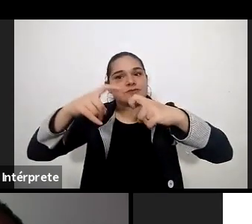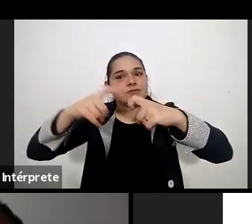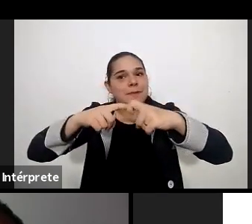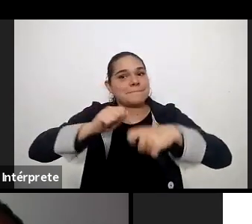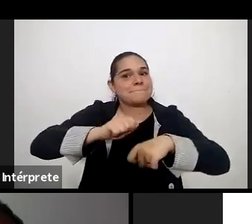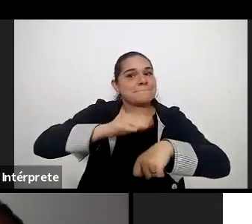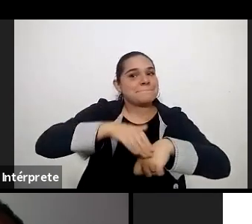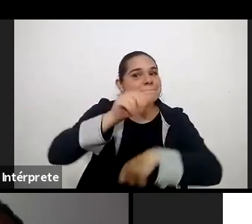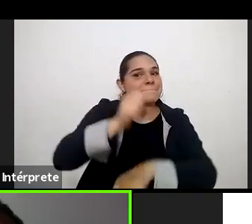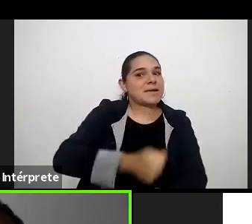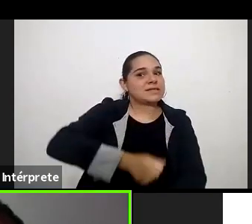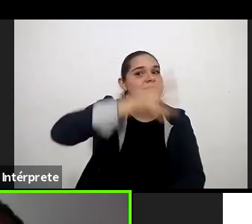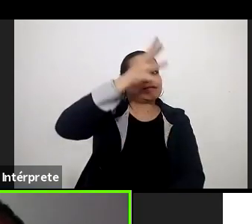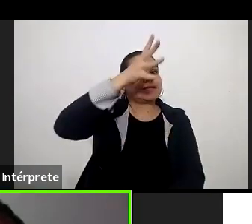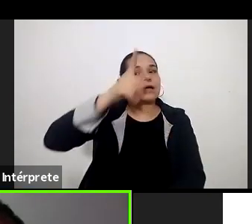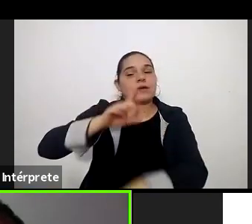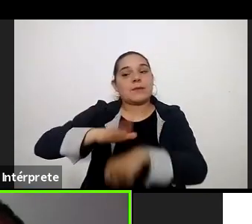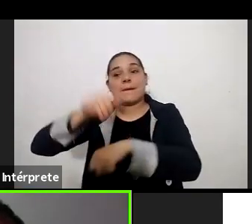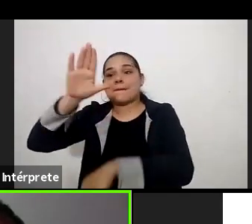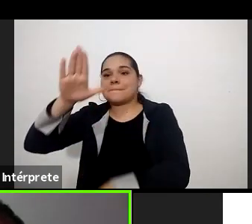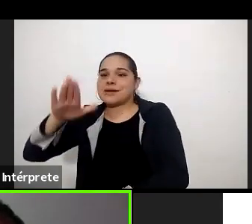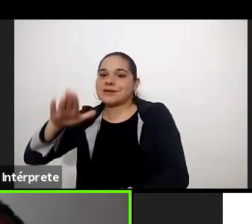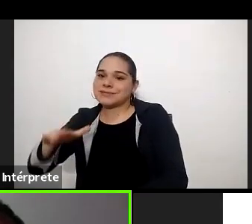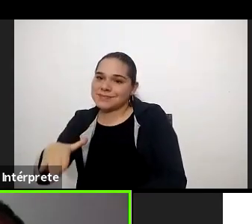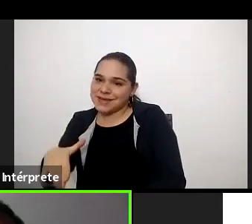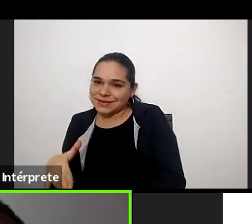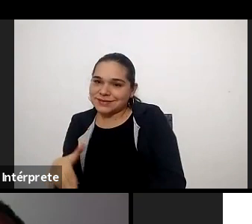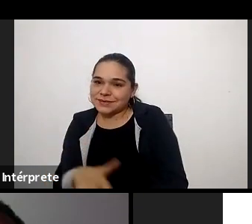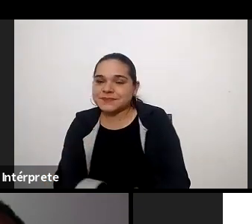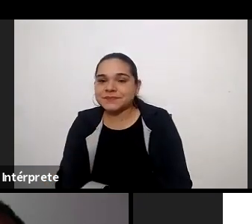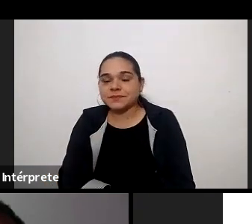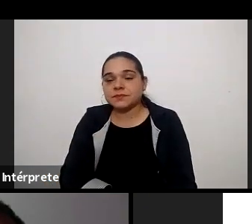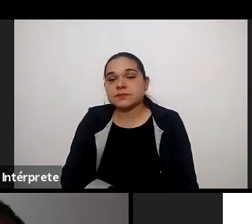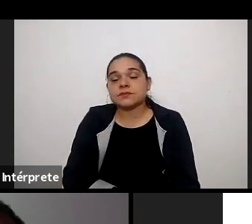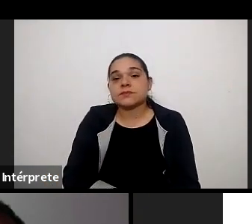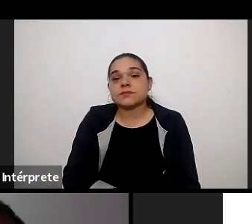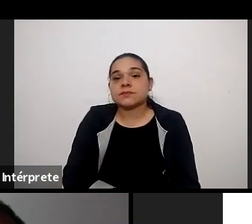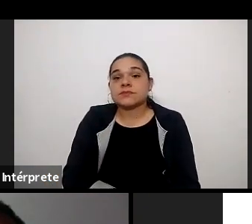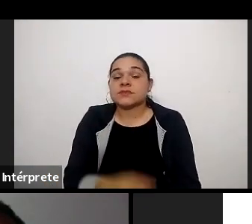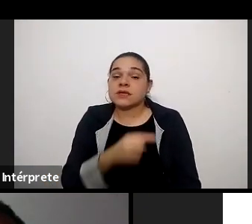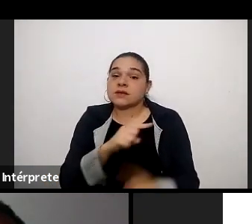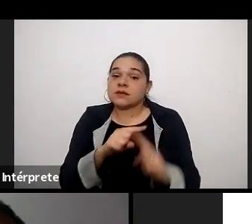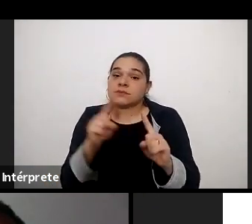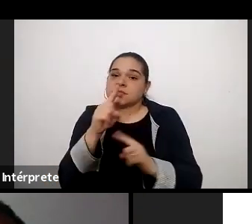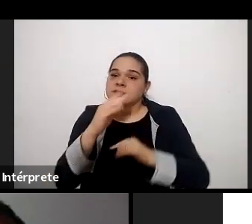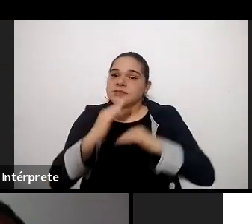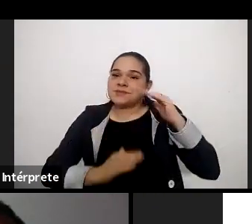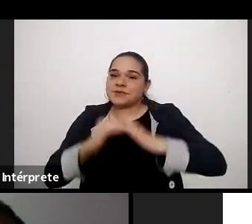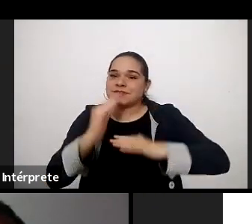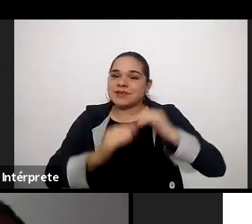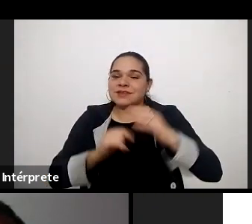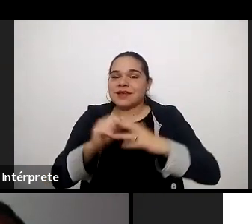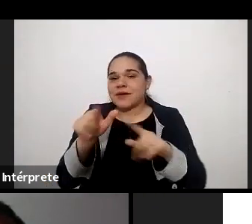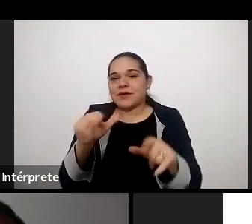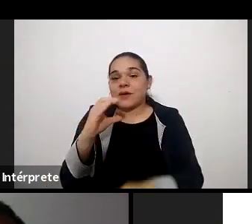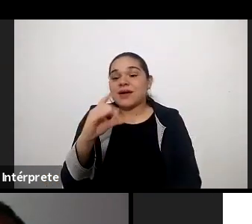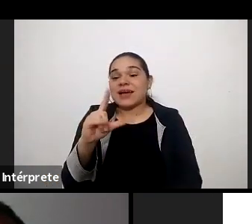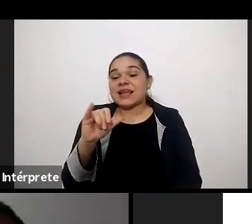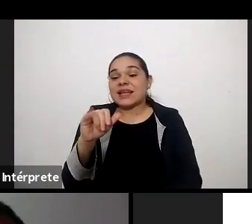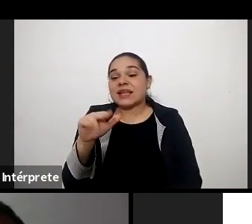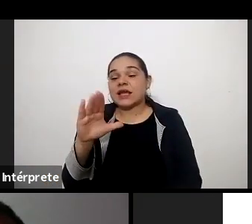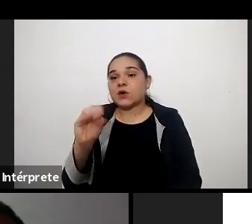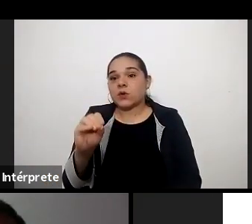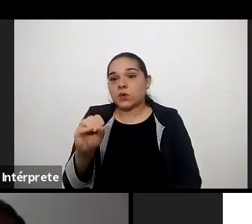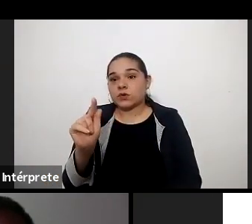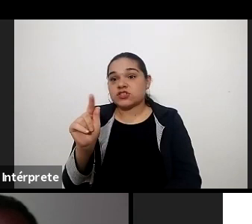tem o seu sempre conforme o profissional lógico que pagamos mais esse funcional ele é meio que um clínico-geral o